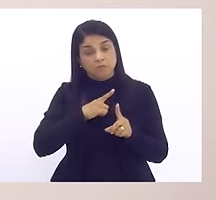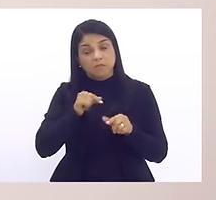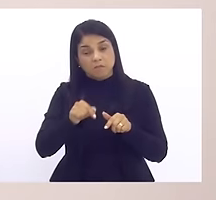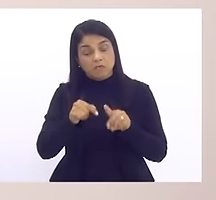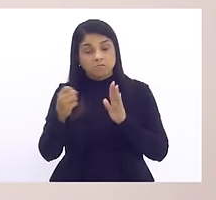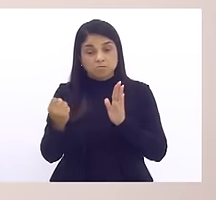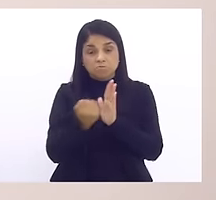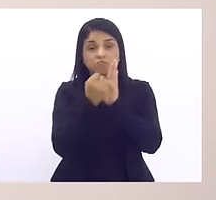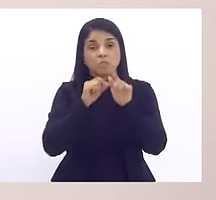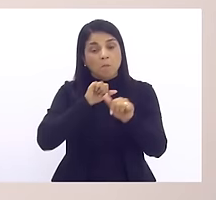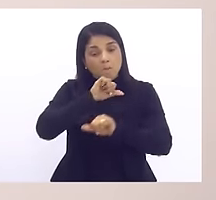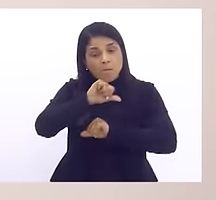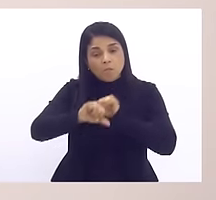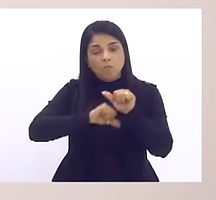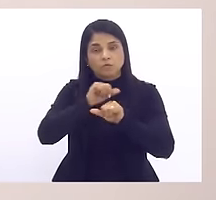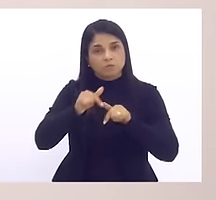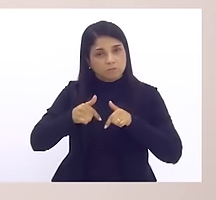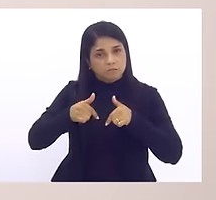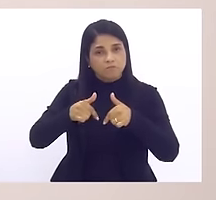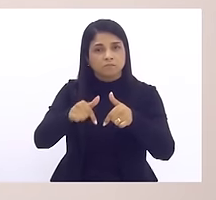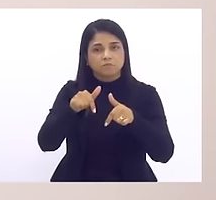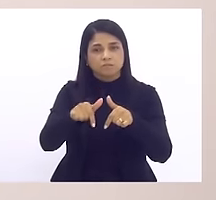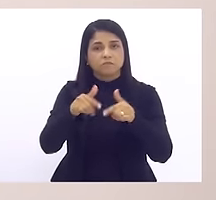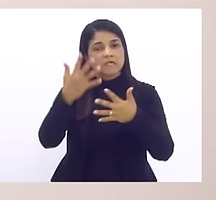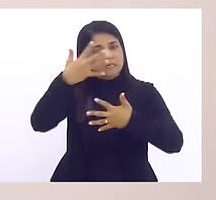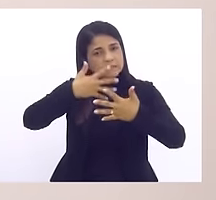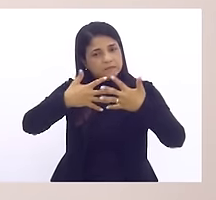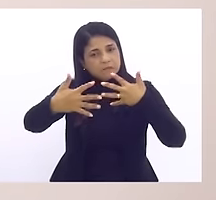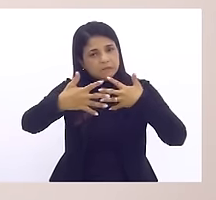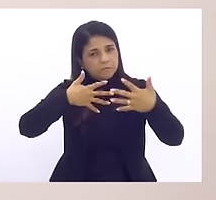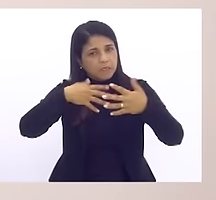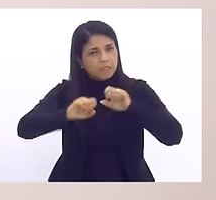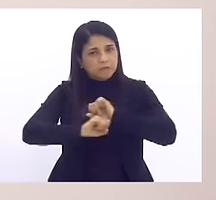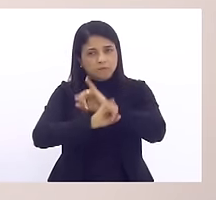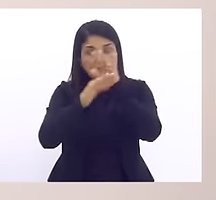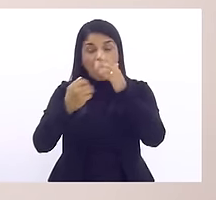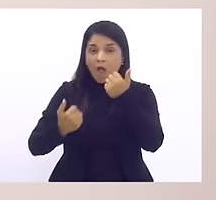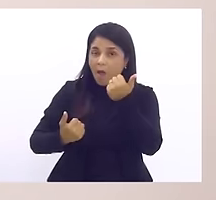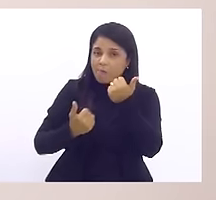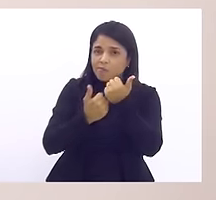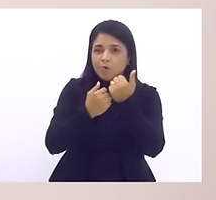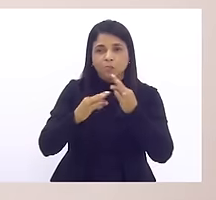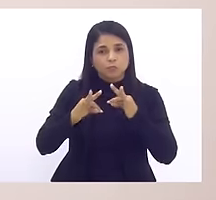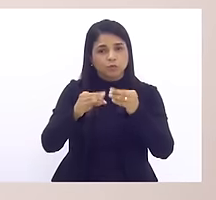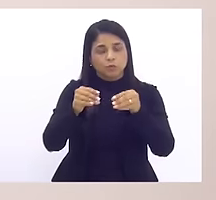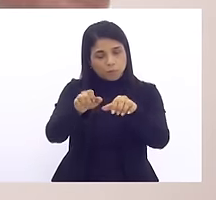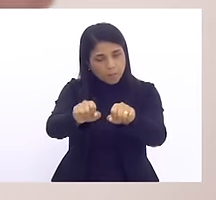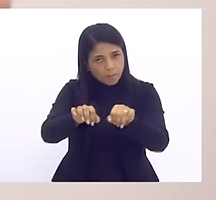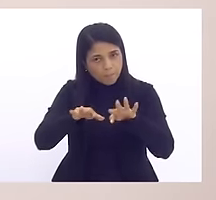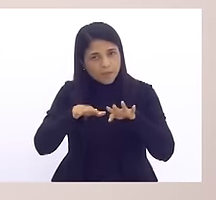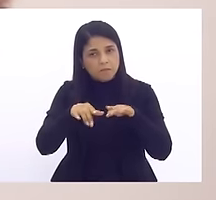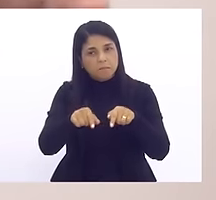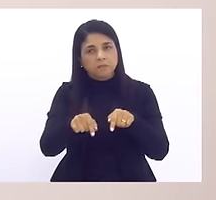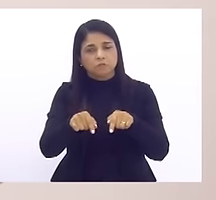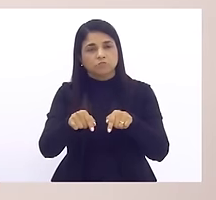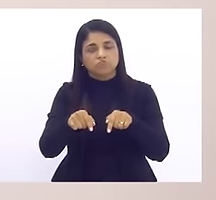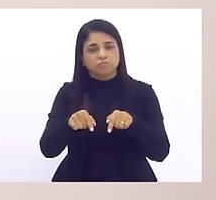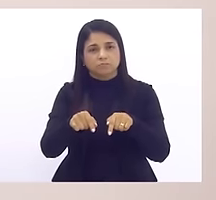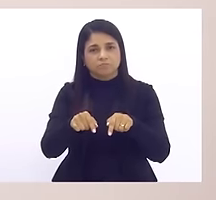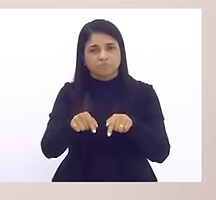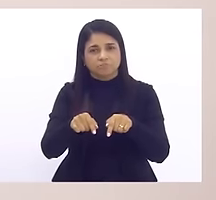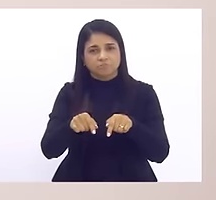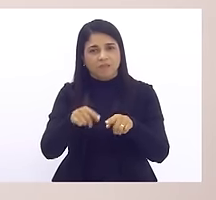tentando mudar essa situação usando as câmeras usando da Transparência você vai ter o apoio e tem um apoio desse Parlamento pra estar atuando ombreando